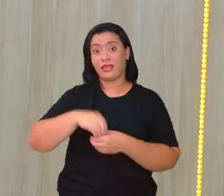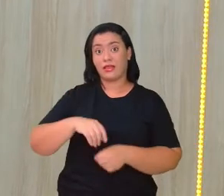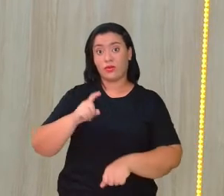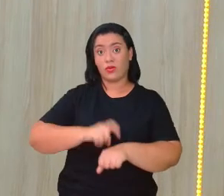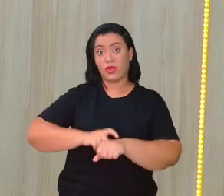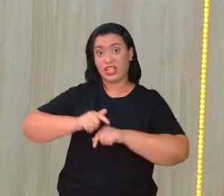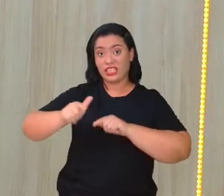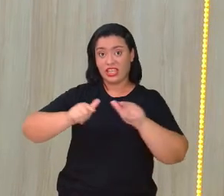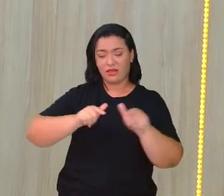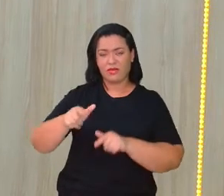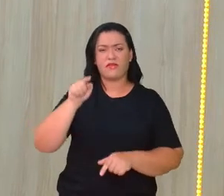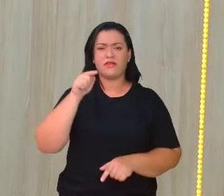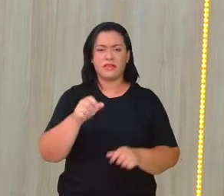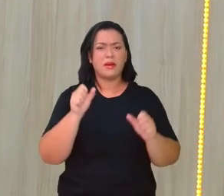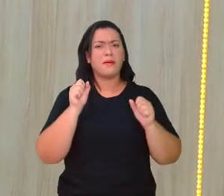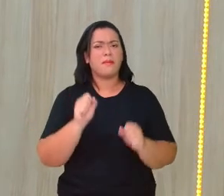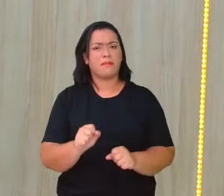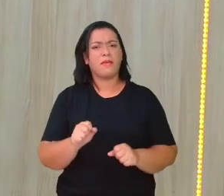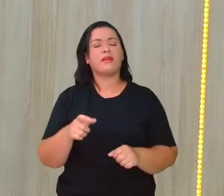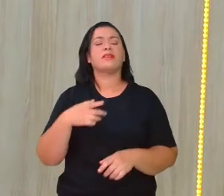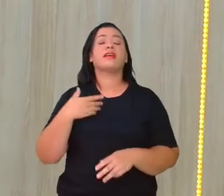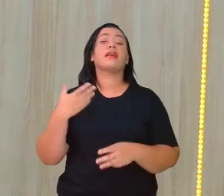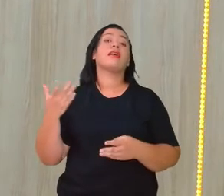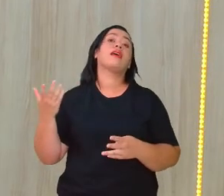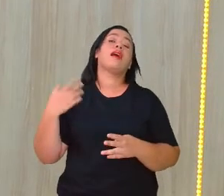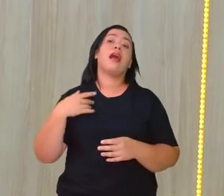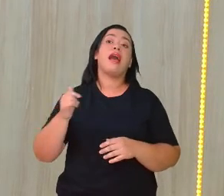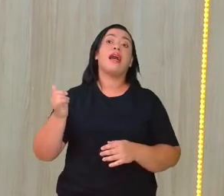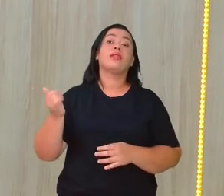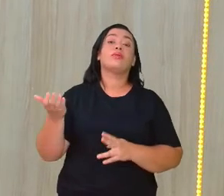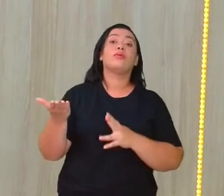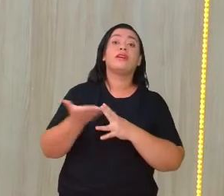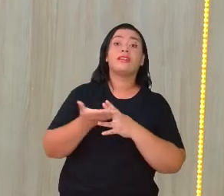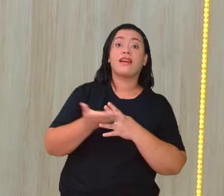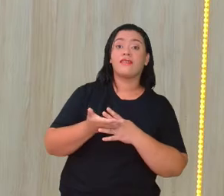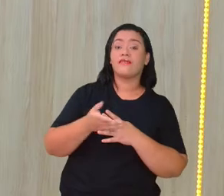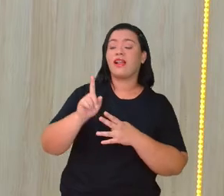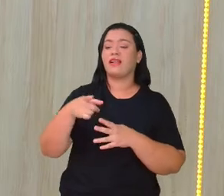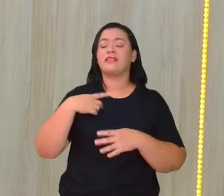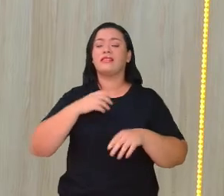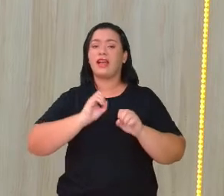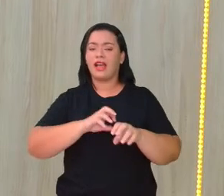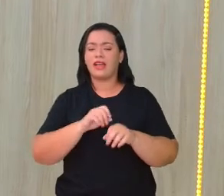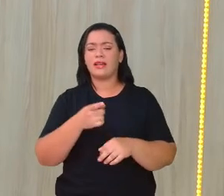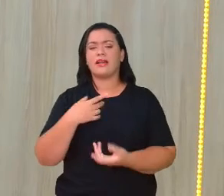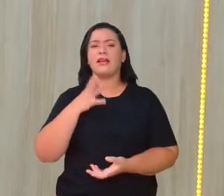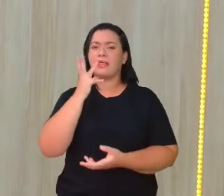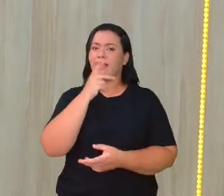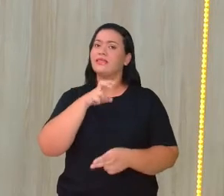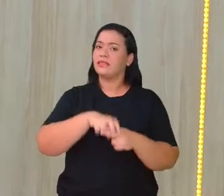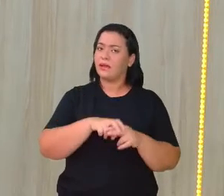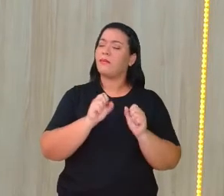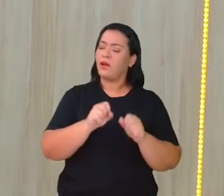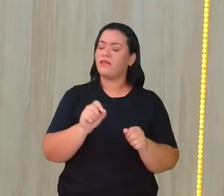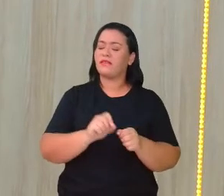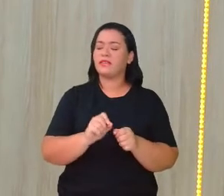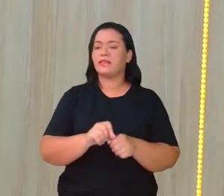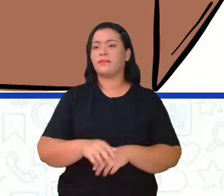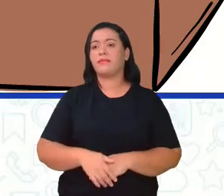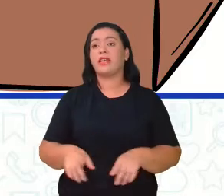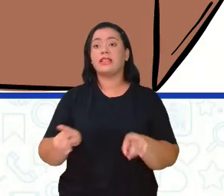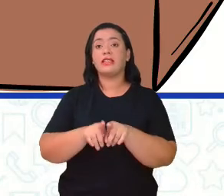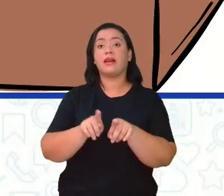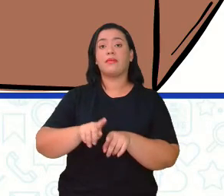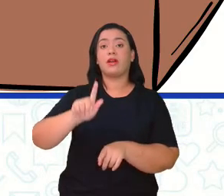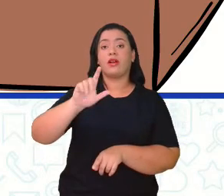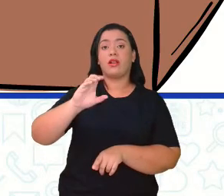trabalho, e vocês podem fazer aí no intervalo entre as aulas, né, já que vocês passam muito tempo sentados. Temos a